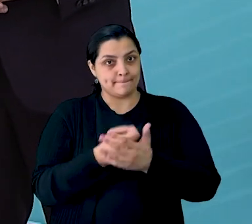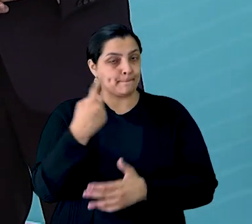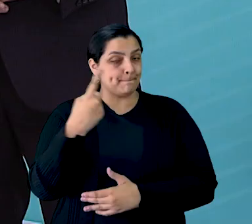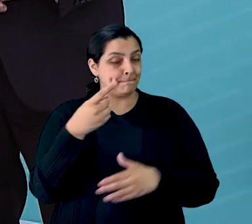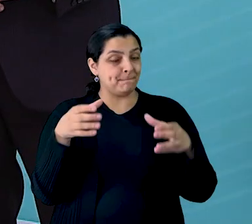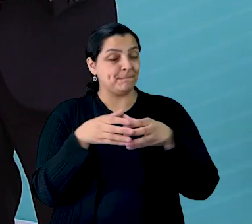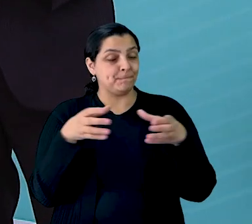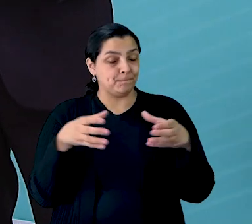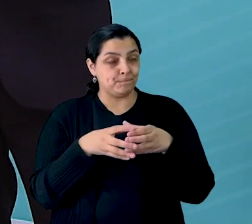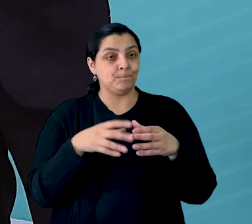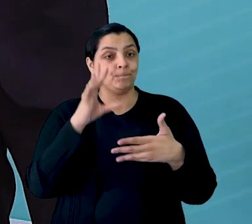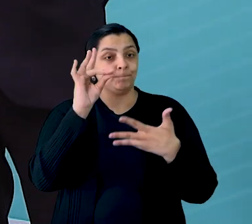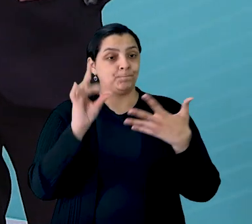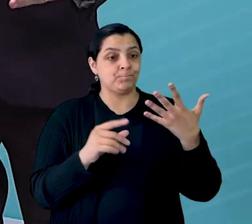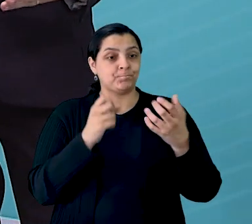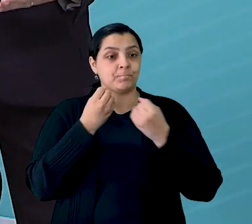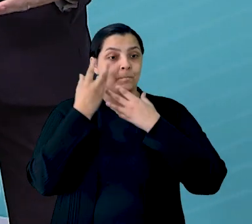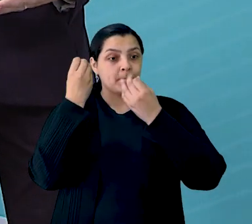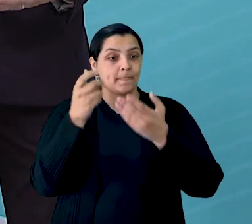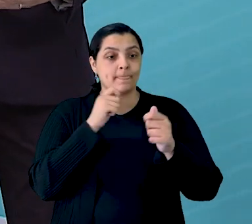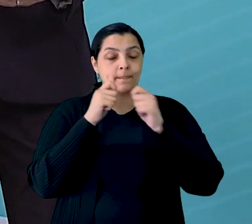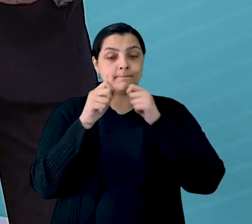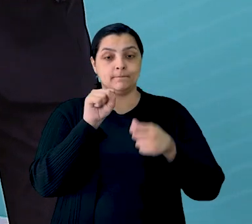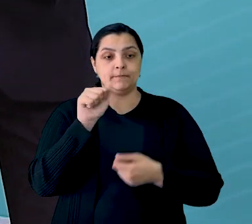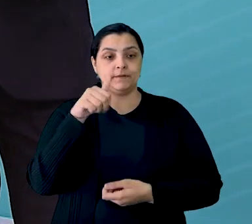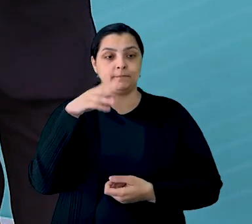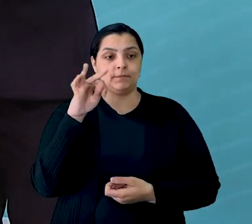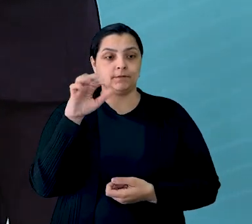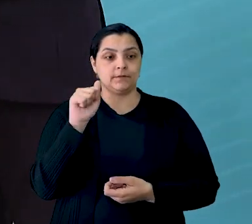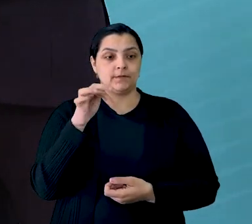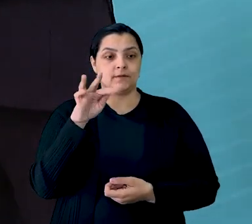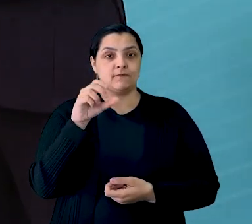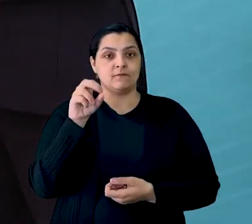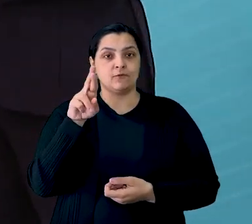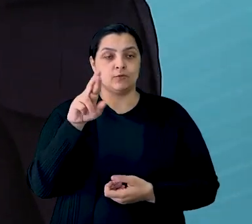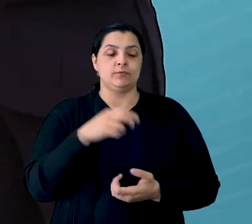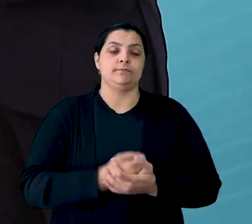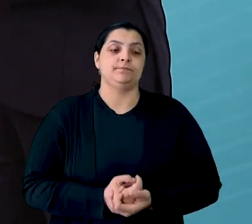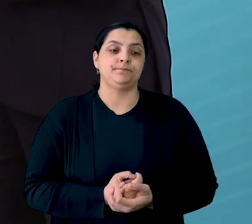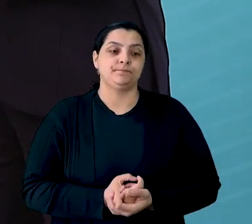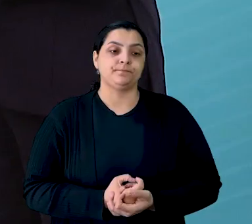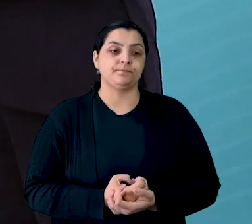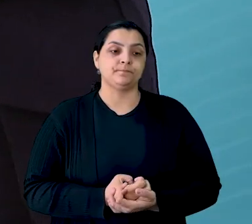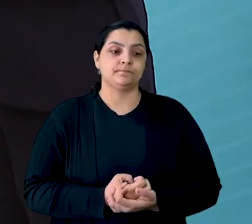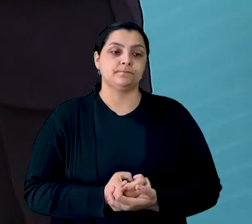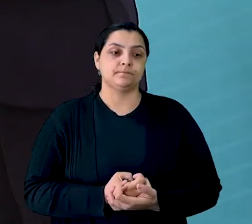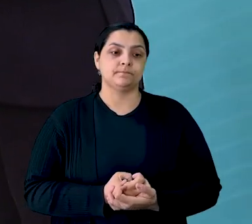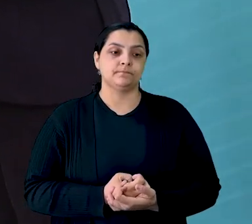é da primeira turma e quem traz os detalhes para a gente é a repórter Samanta Flor. Oi, Samanta.